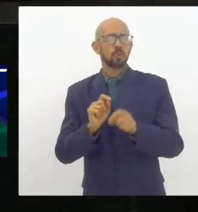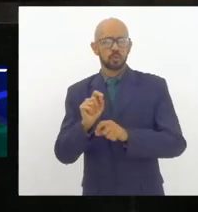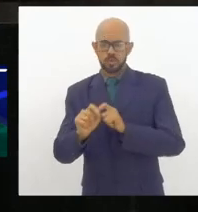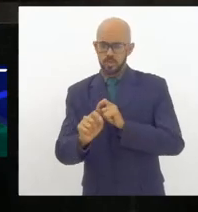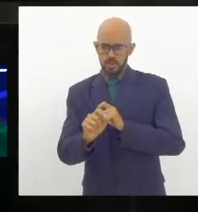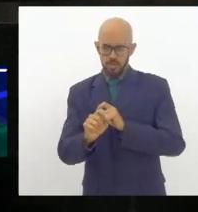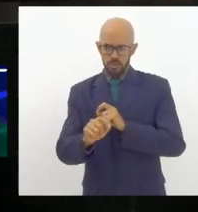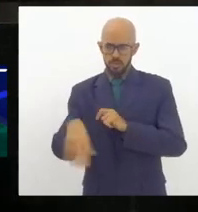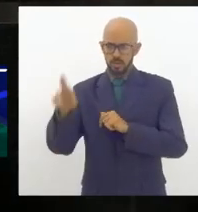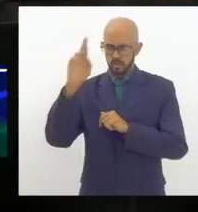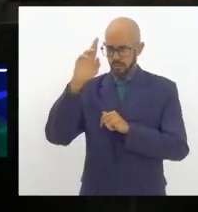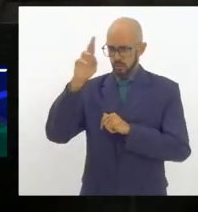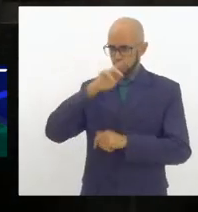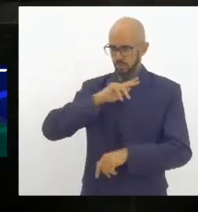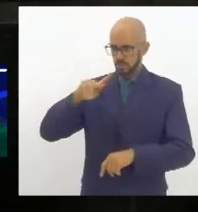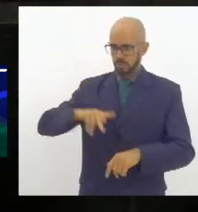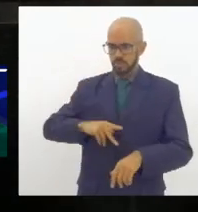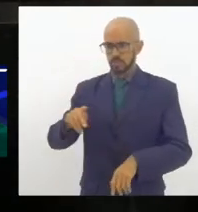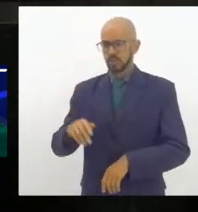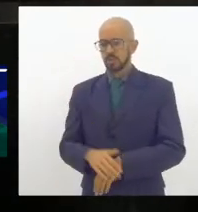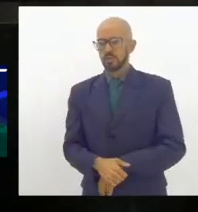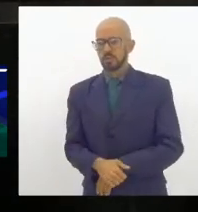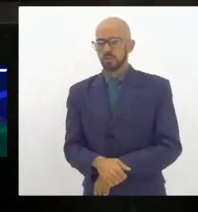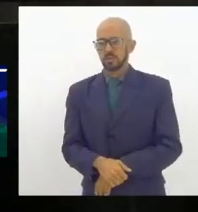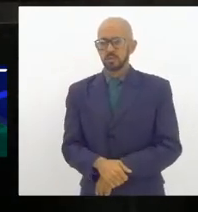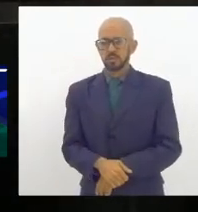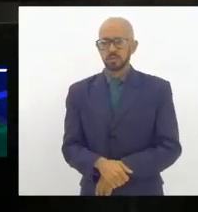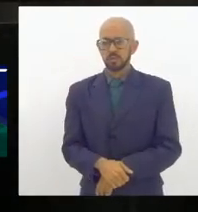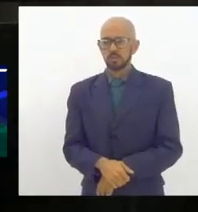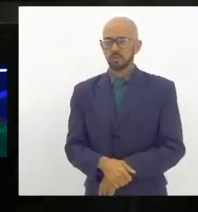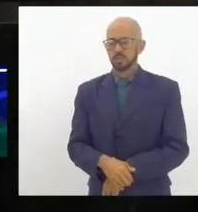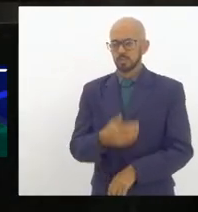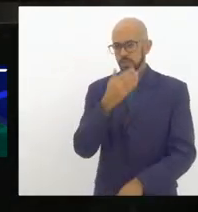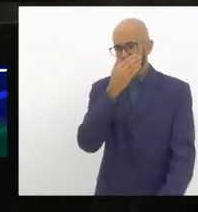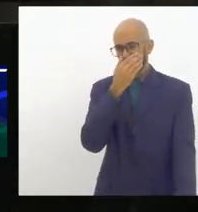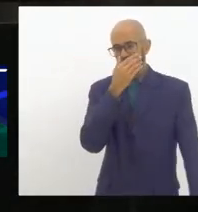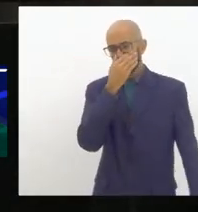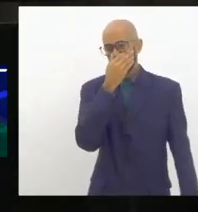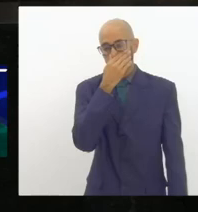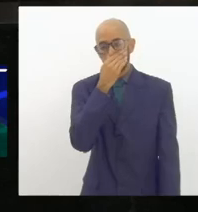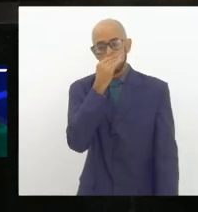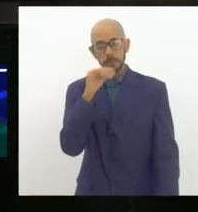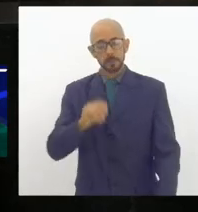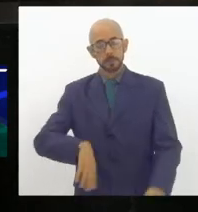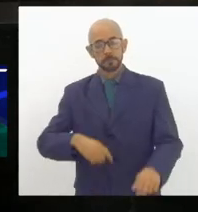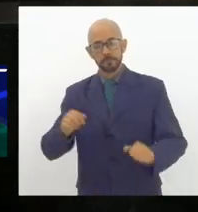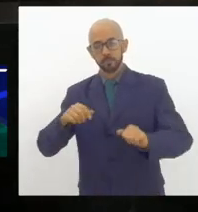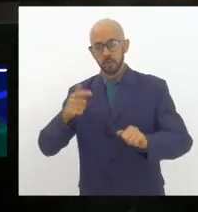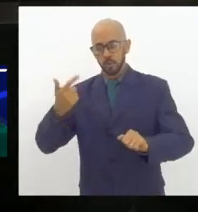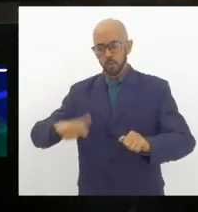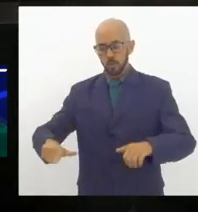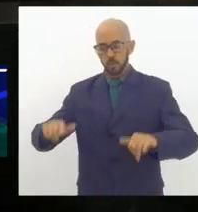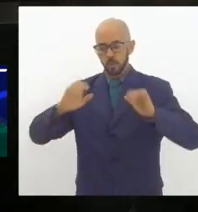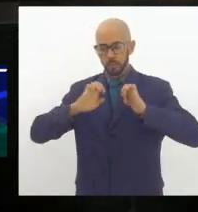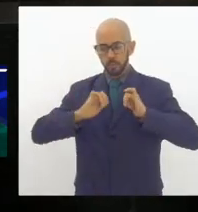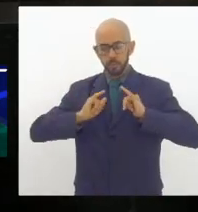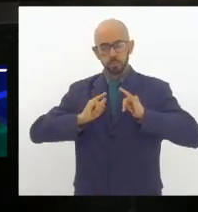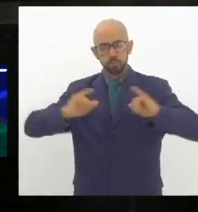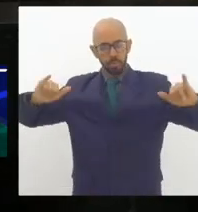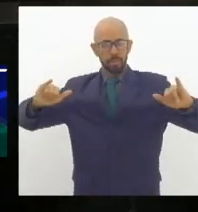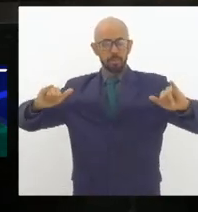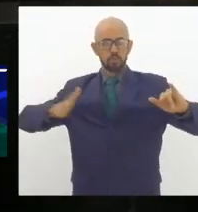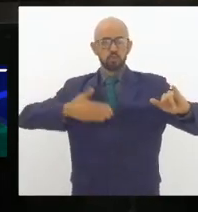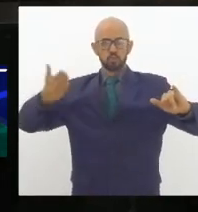senhora presidente é mas um escândalo aparece